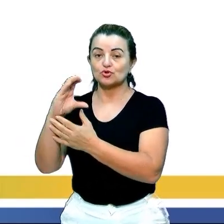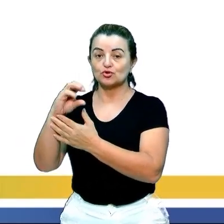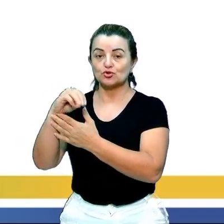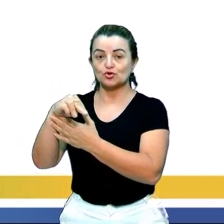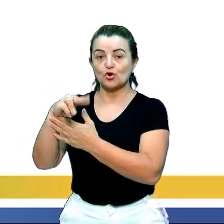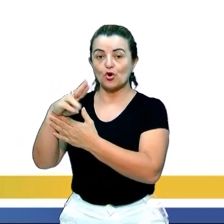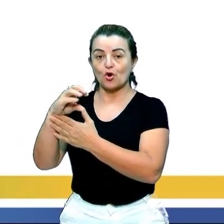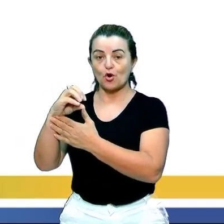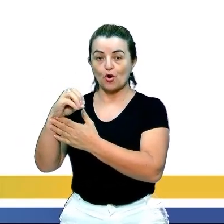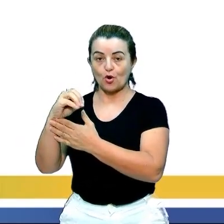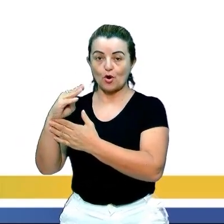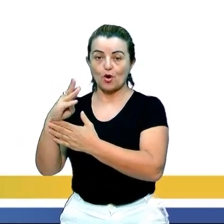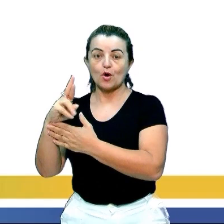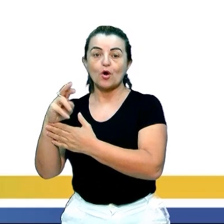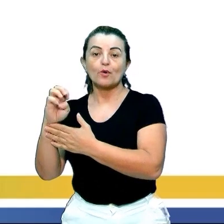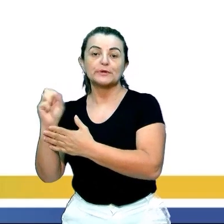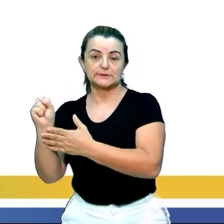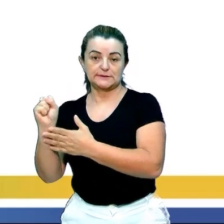nobres.